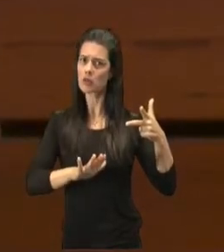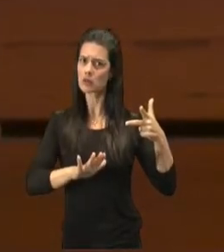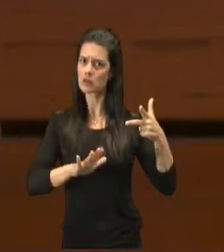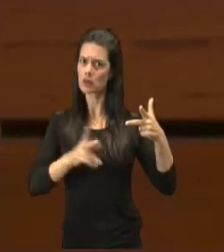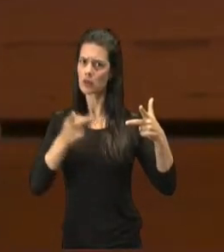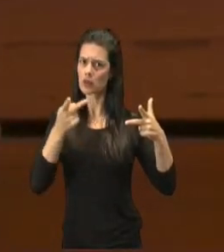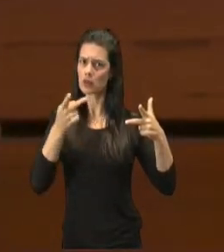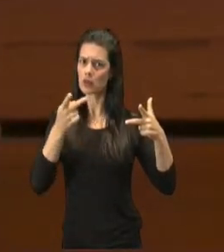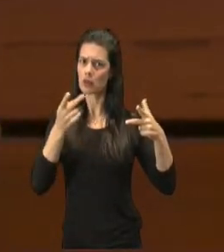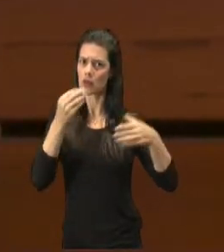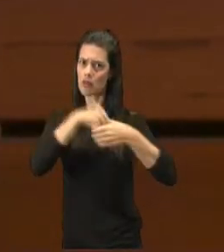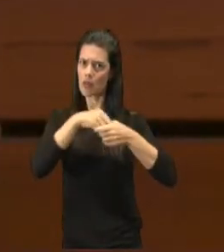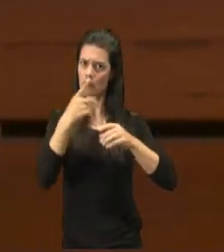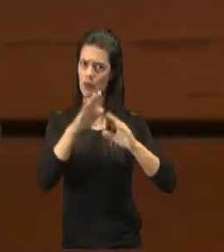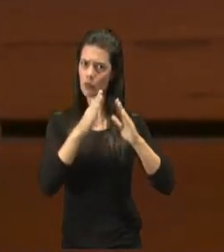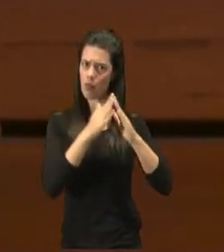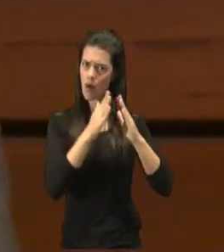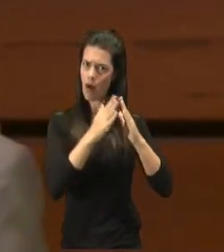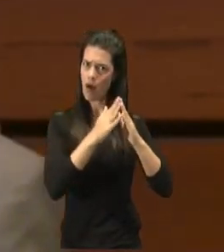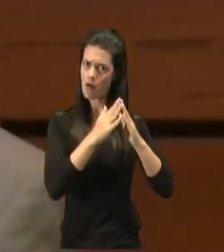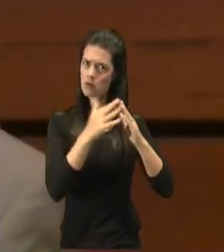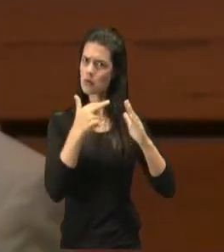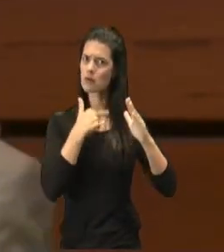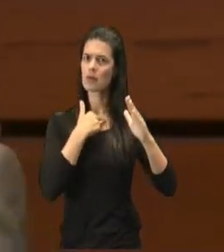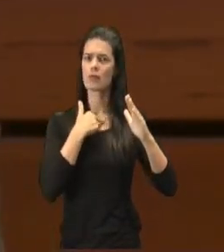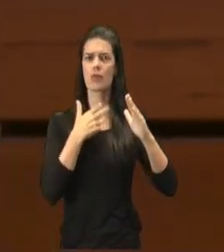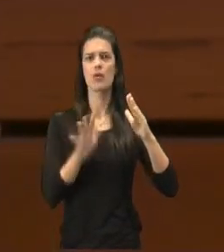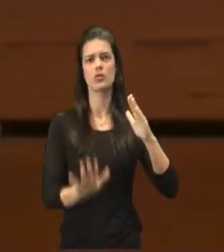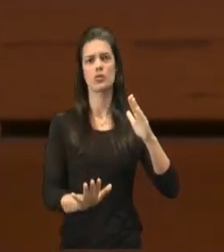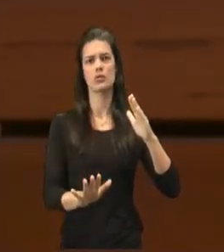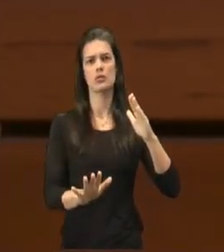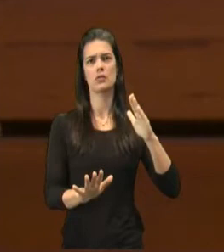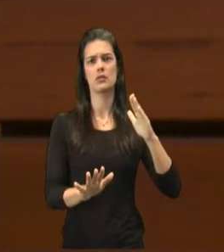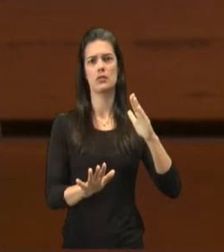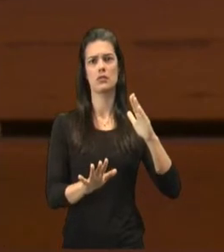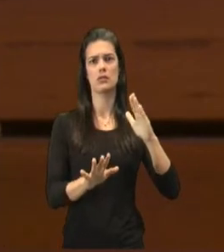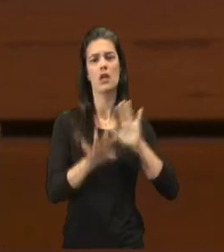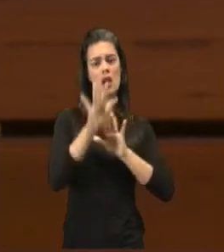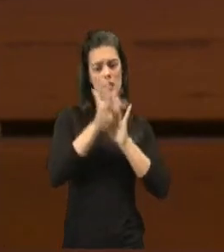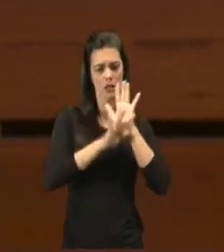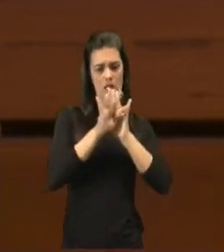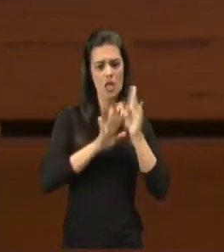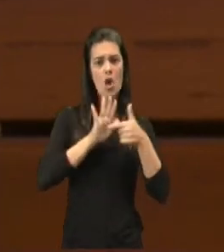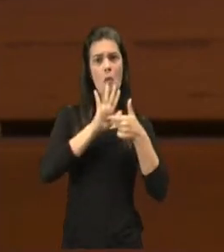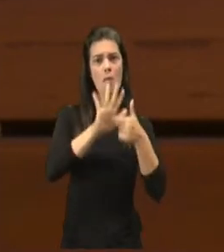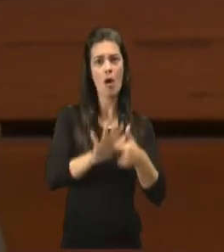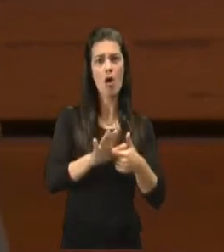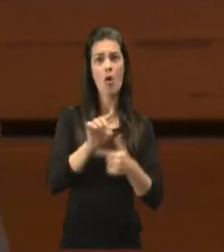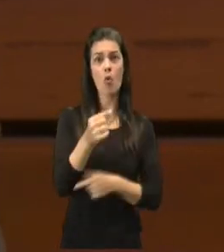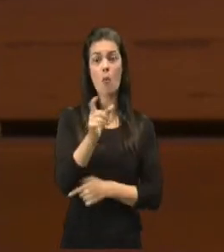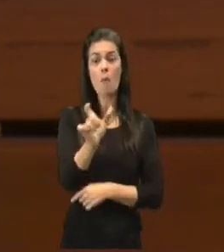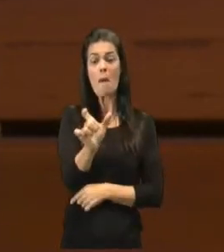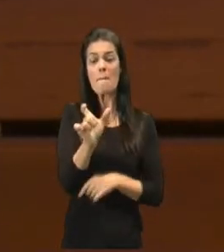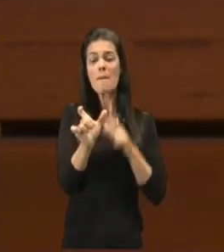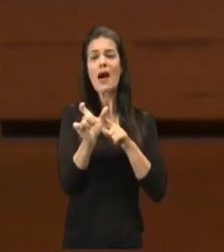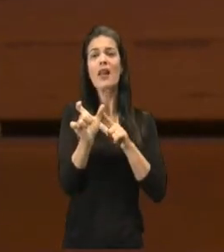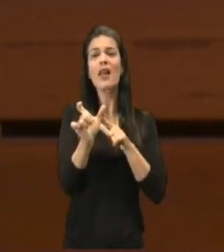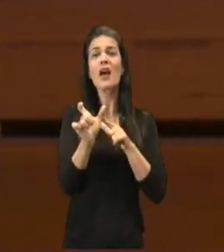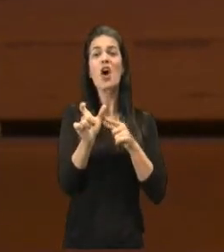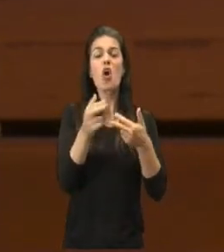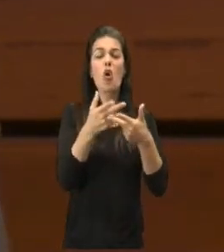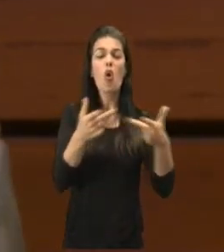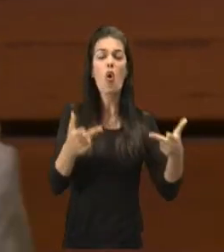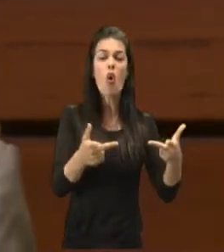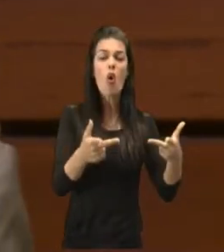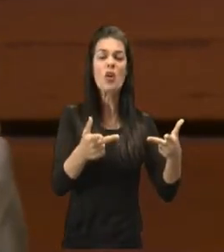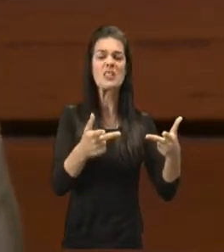palavra que nós encontramos aqui neste texto, a palavra que nos remete àquilo que é maldito, aquilo